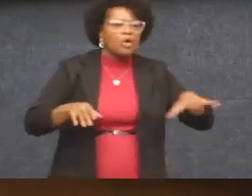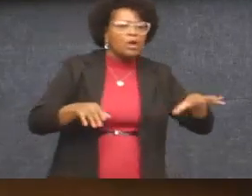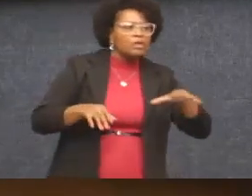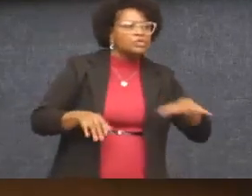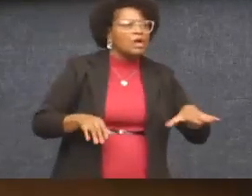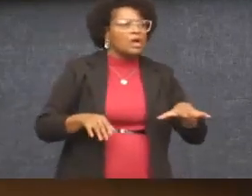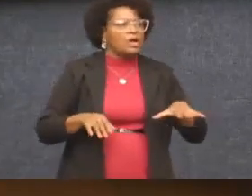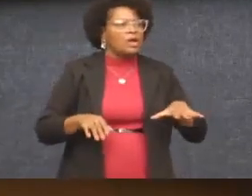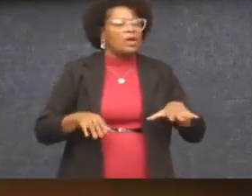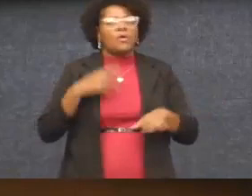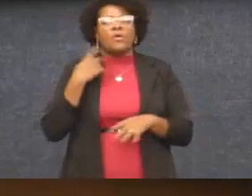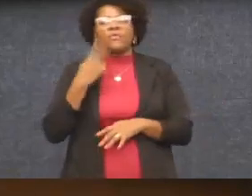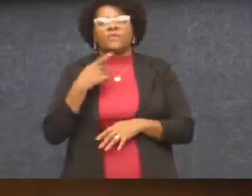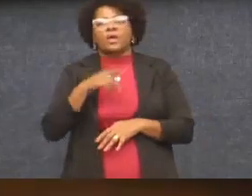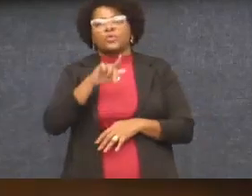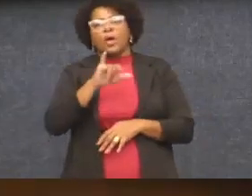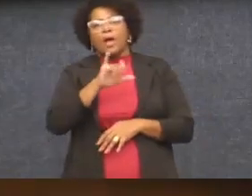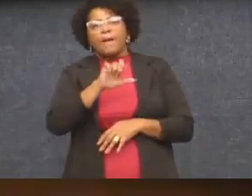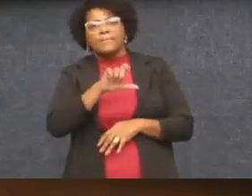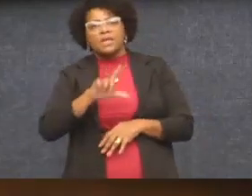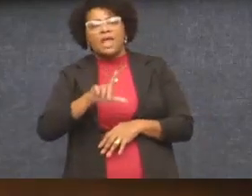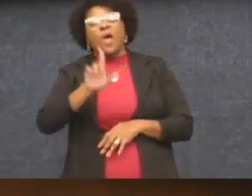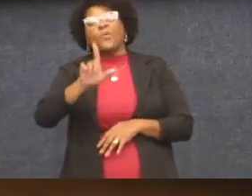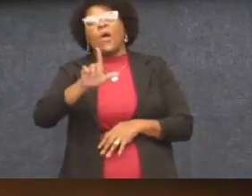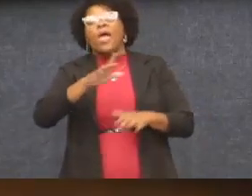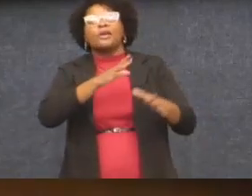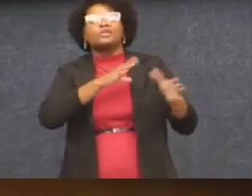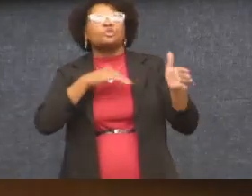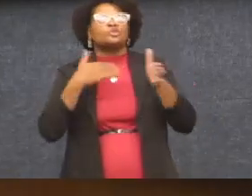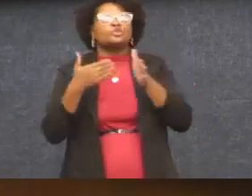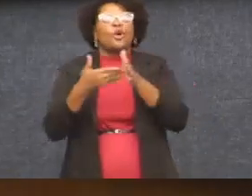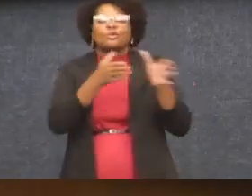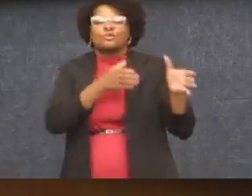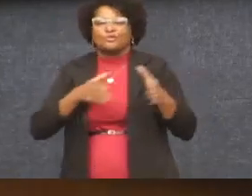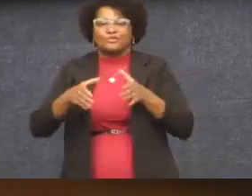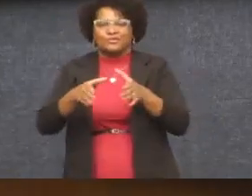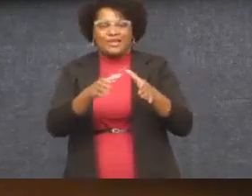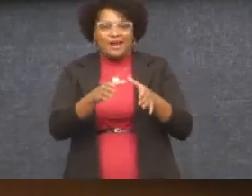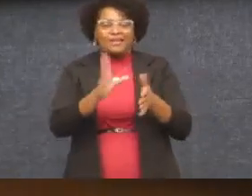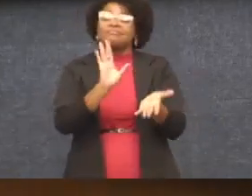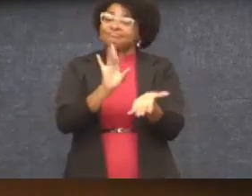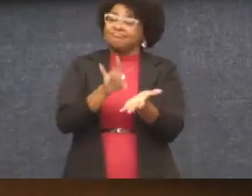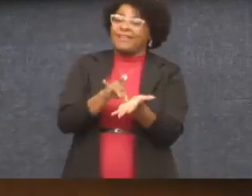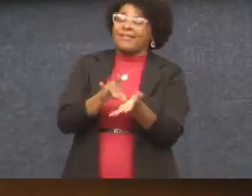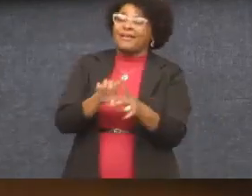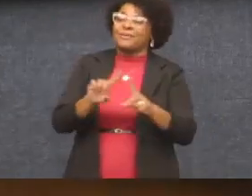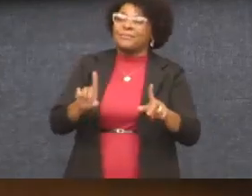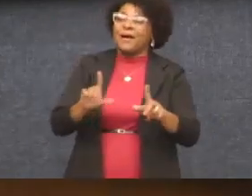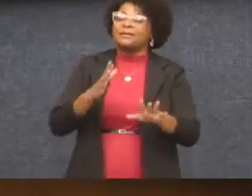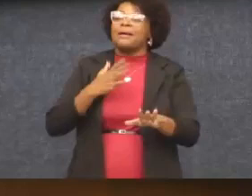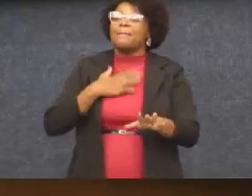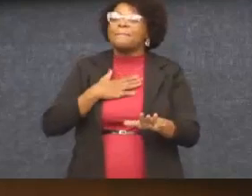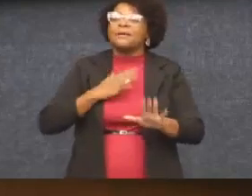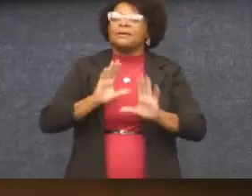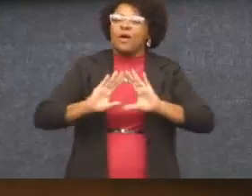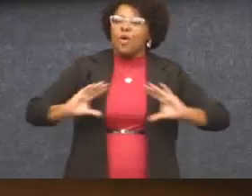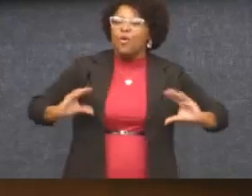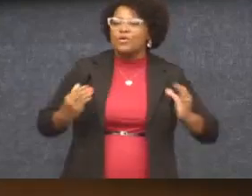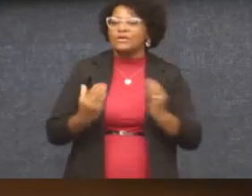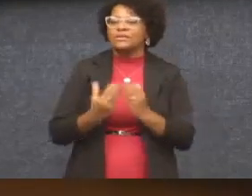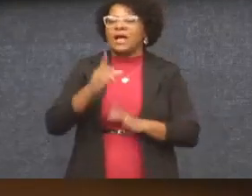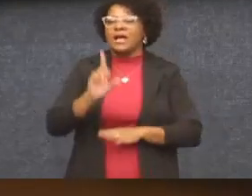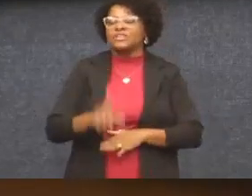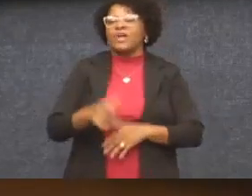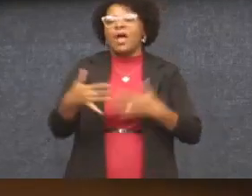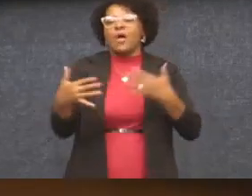é aí espalhado pela cidade. Não deixa de ser verdade, mas a minha base, a minha comunidade é o centro, é a